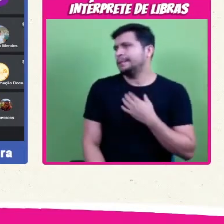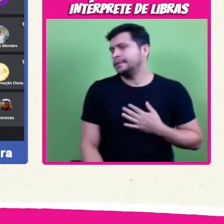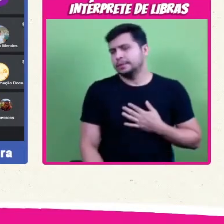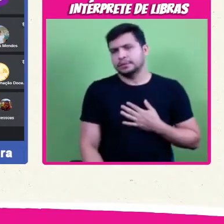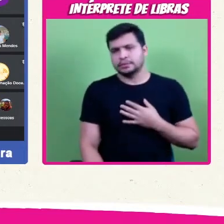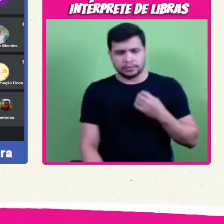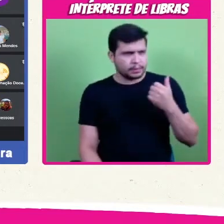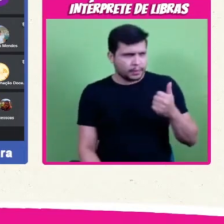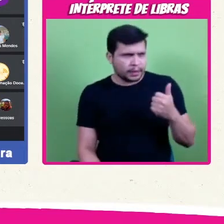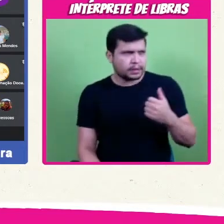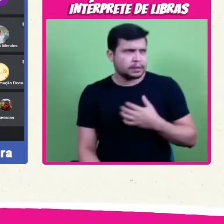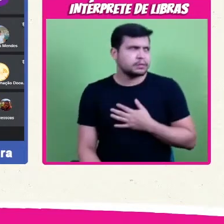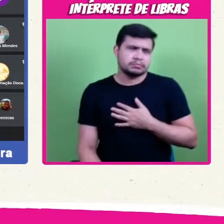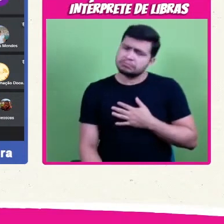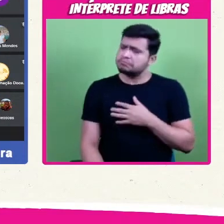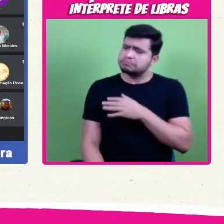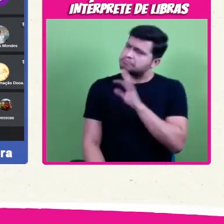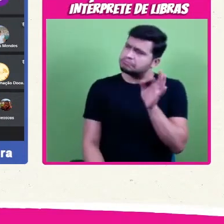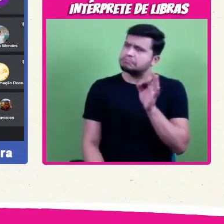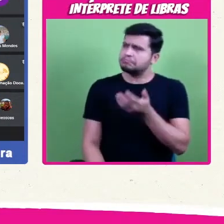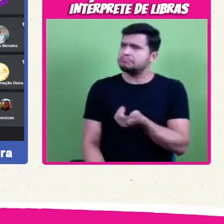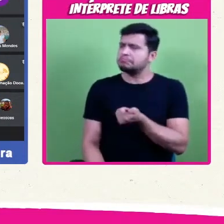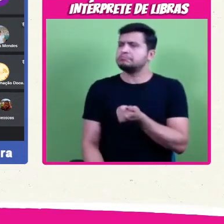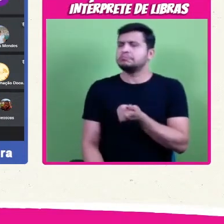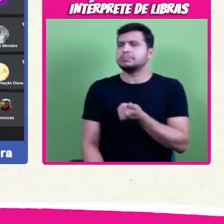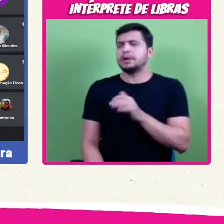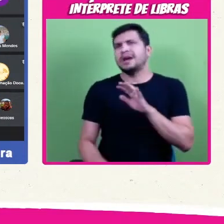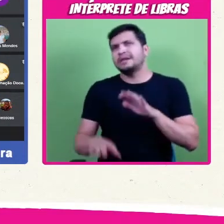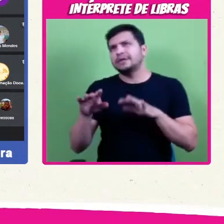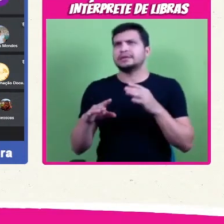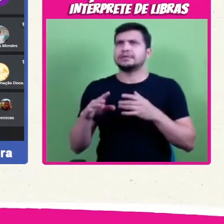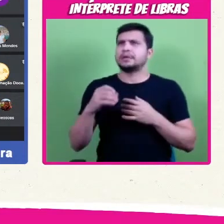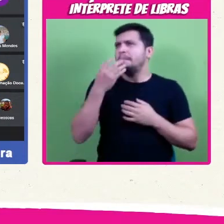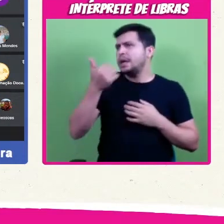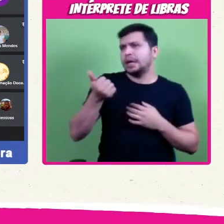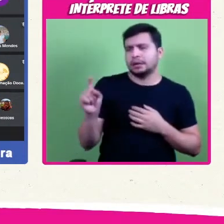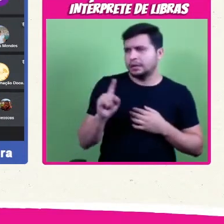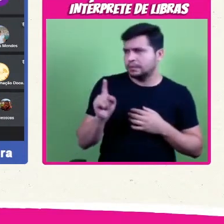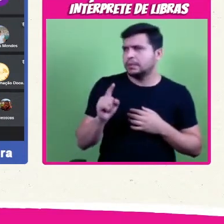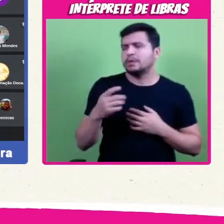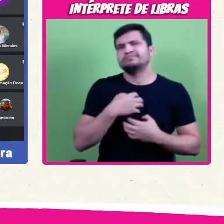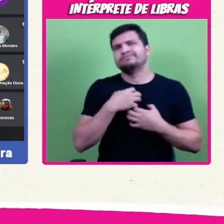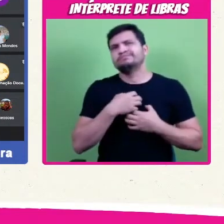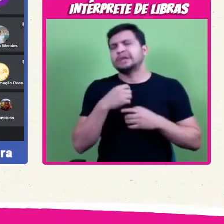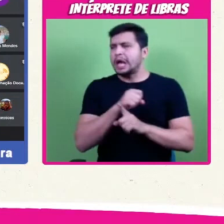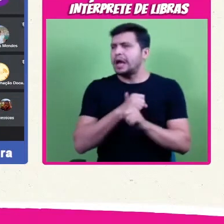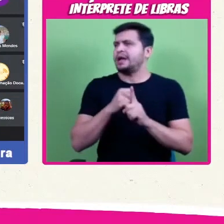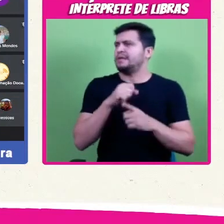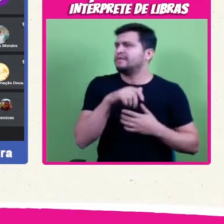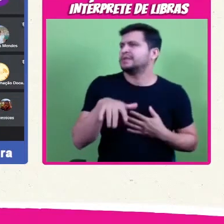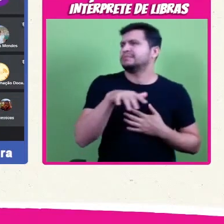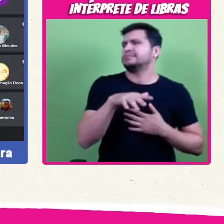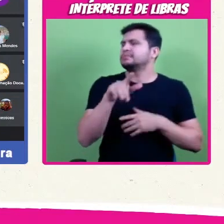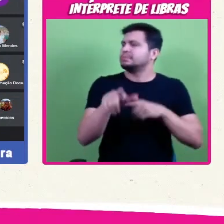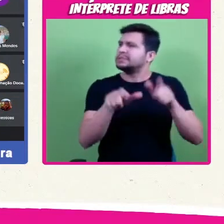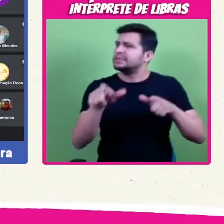bem. O Léo responde, tudo bem. Nem sempre. Às vezes eu fico com raiva do mundo. Quem não